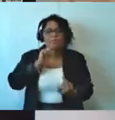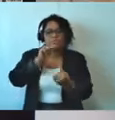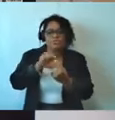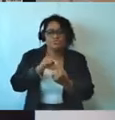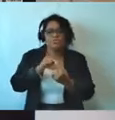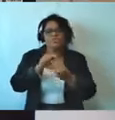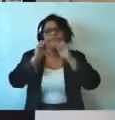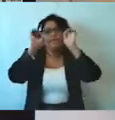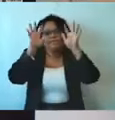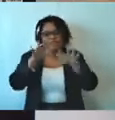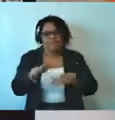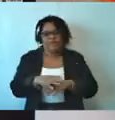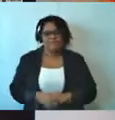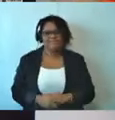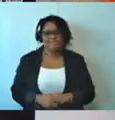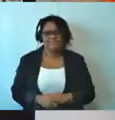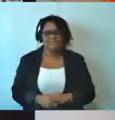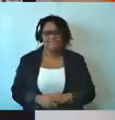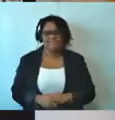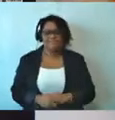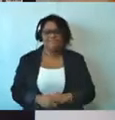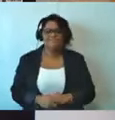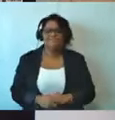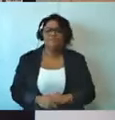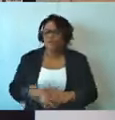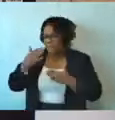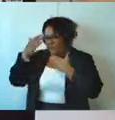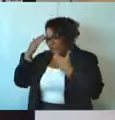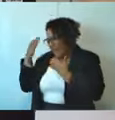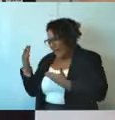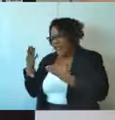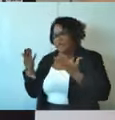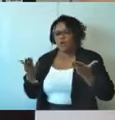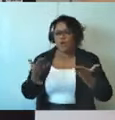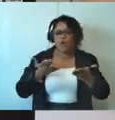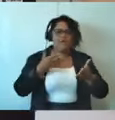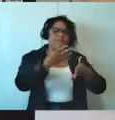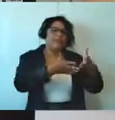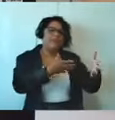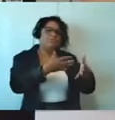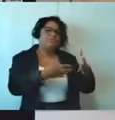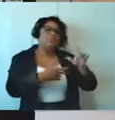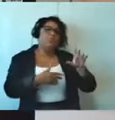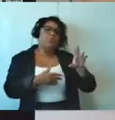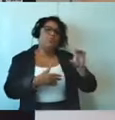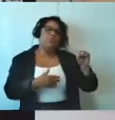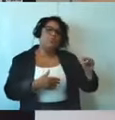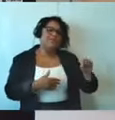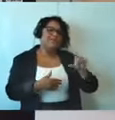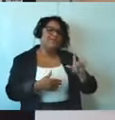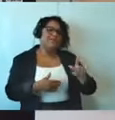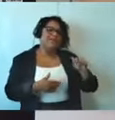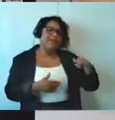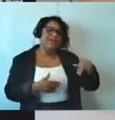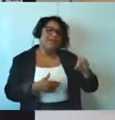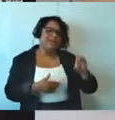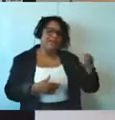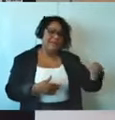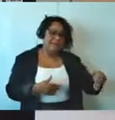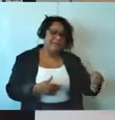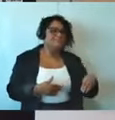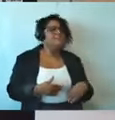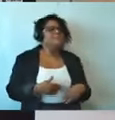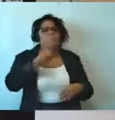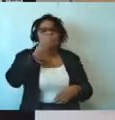Obrigado, vereador Hudson Paixão. Passar a palavra agora para o vereador Lucas Ganem. Boa tarde a todos. Eu cumprimento todas as autoridades